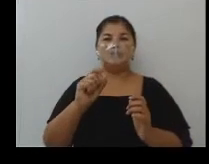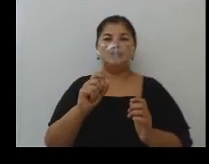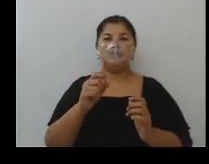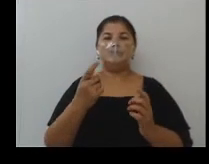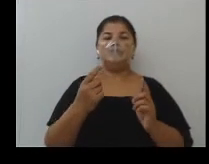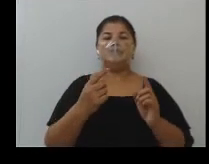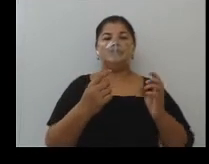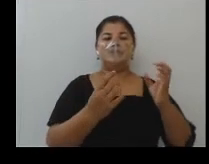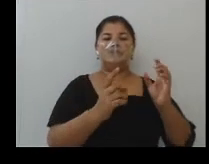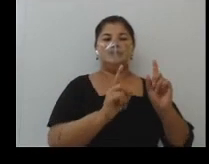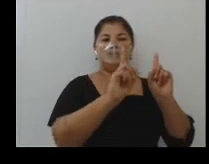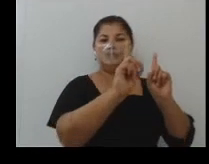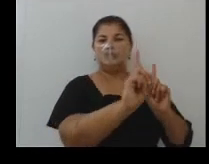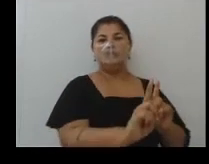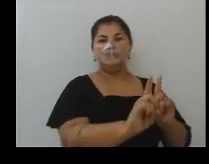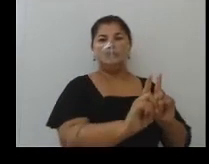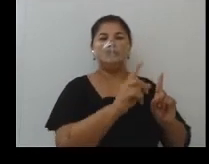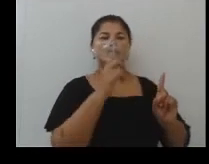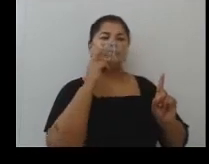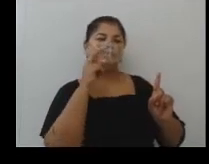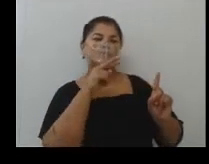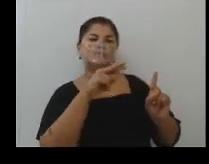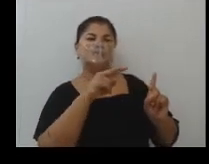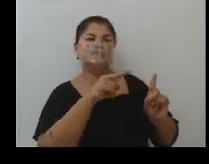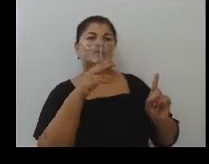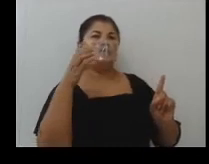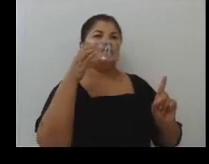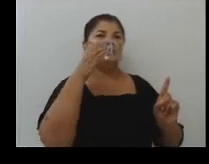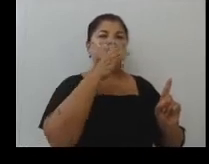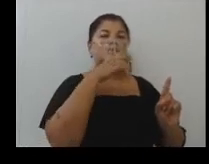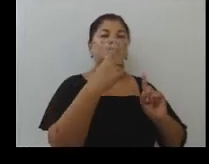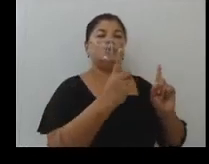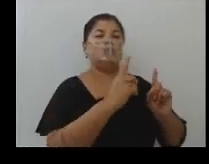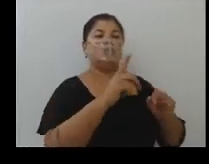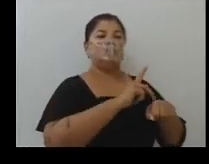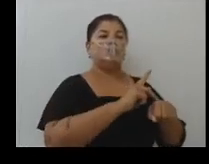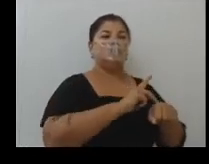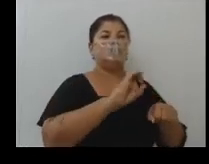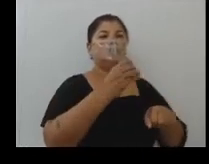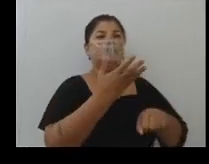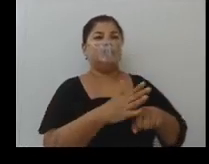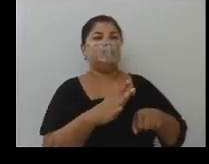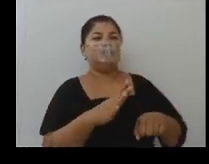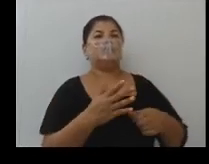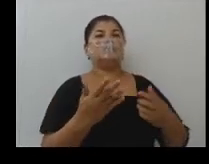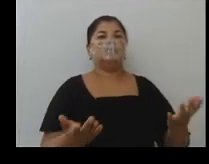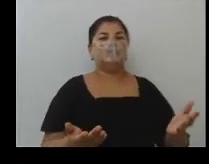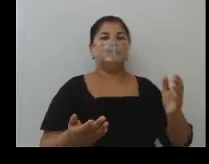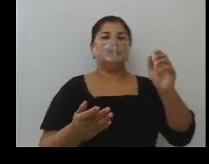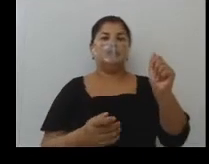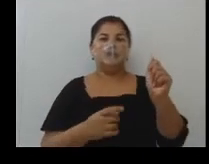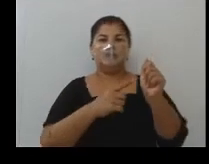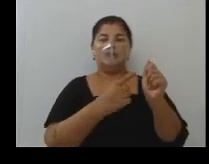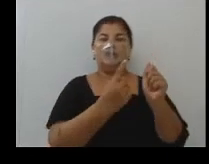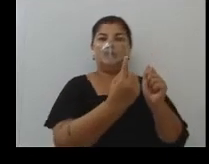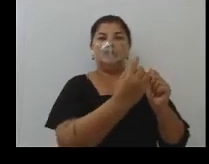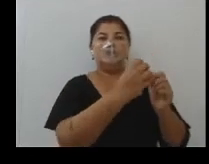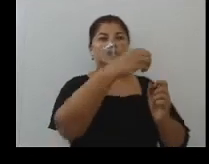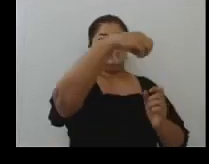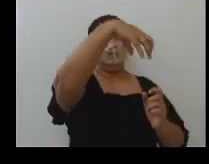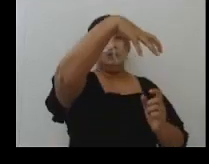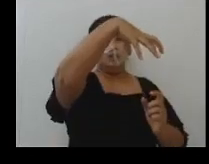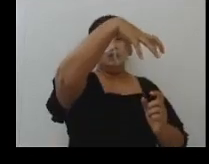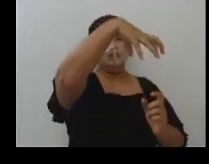Durante o experimento, foram monitoradas as temperaturas das garrafas. A. Enquanto a lâmpada permaneceu